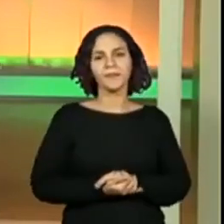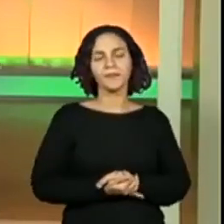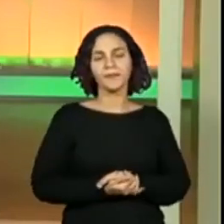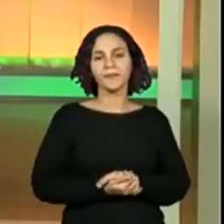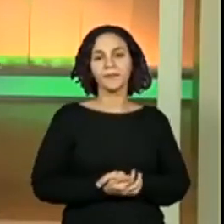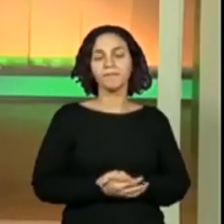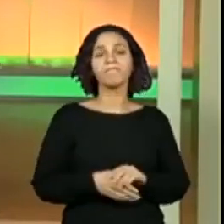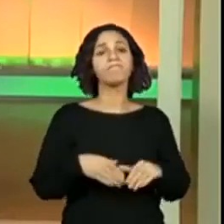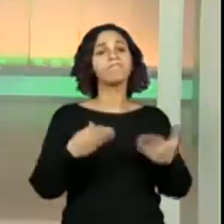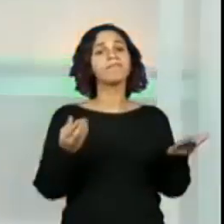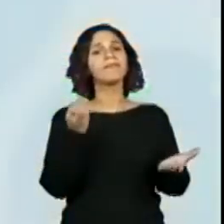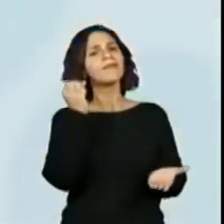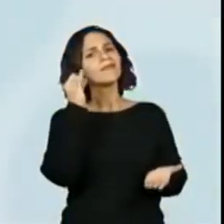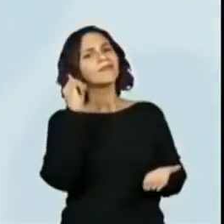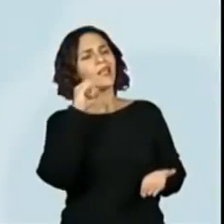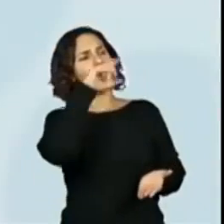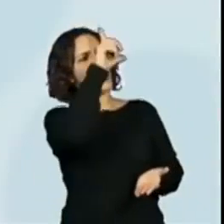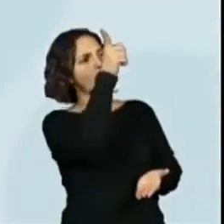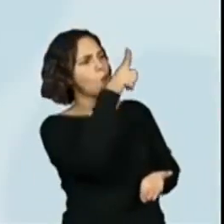Se a lua dissesse: